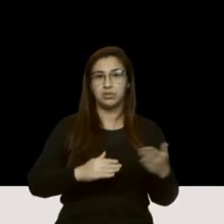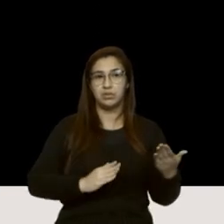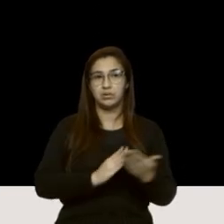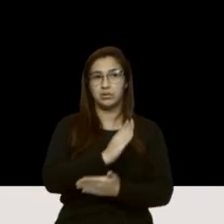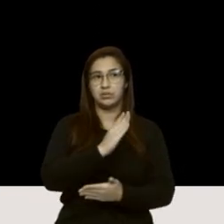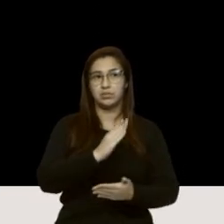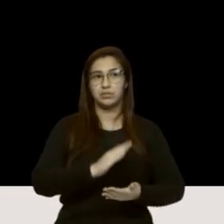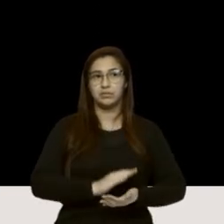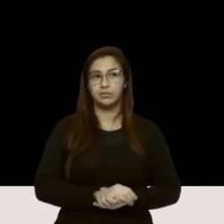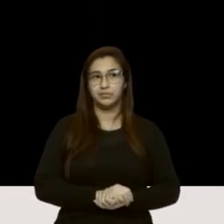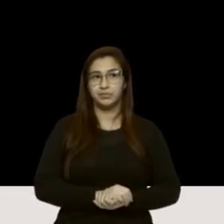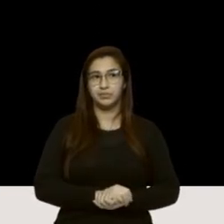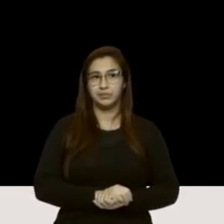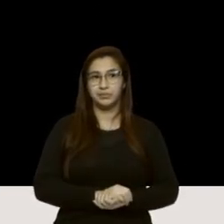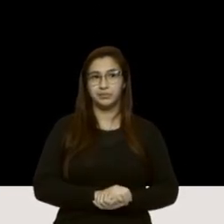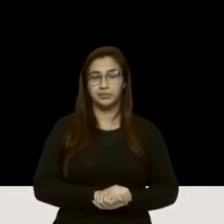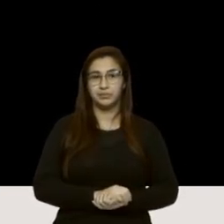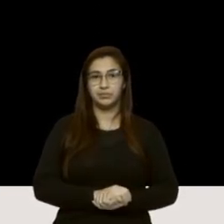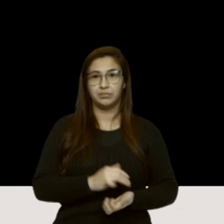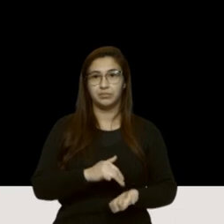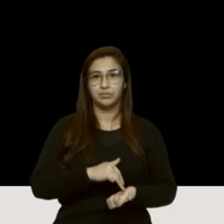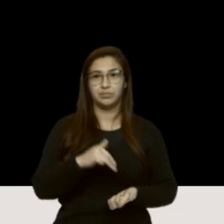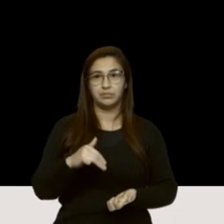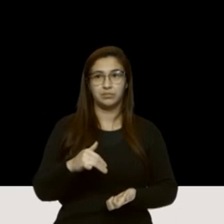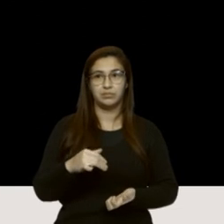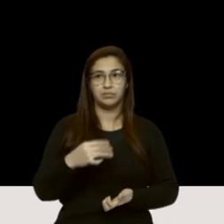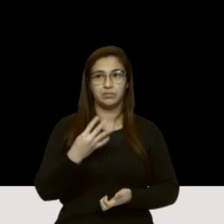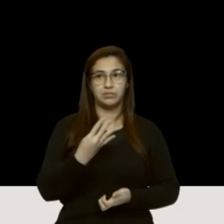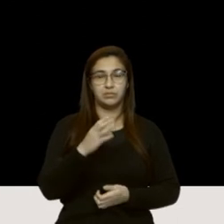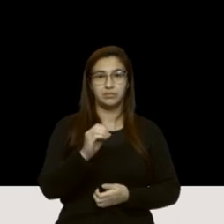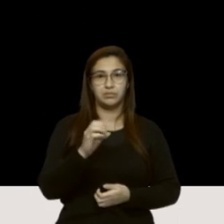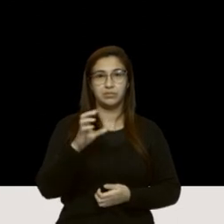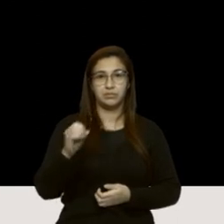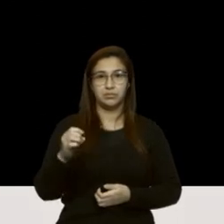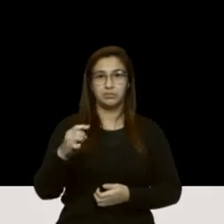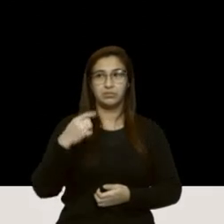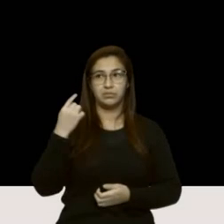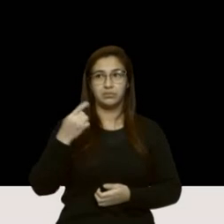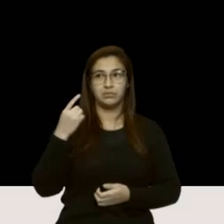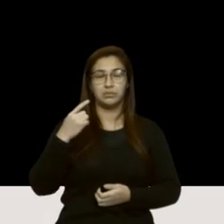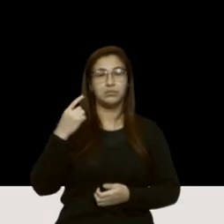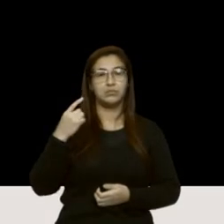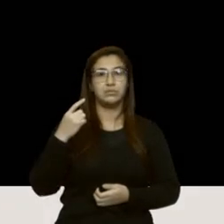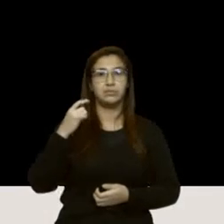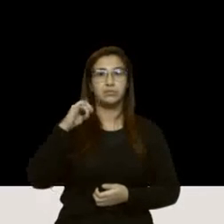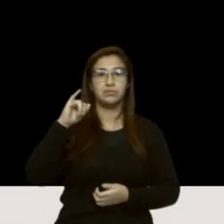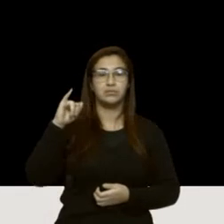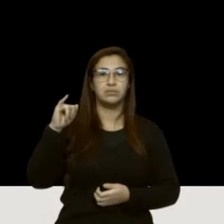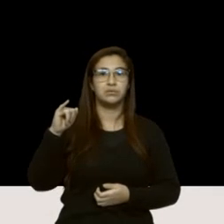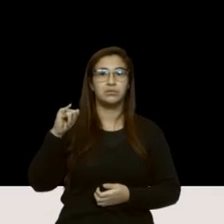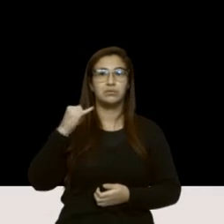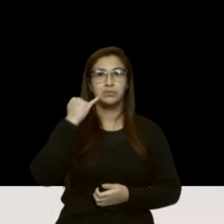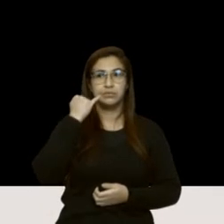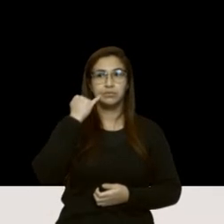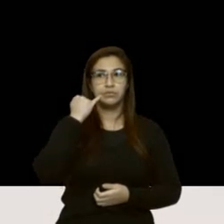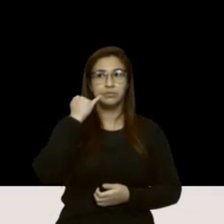Aprovado. Moção 400. Deputado Gessé Lopes.